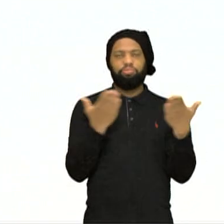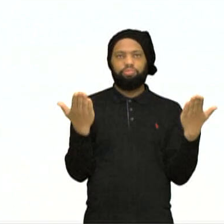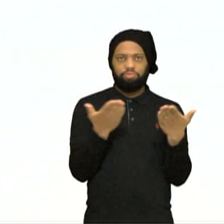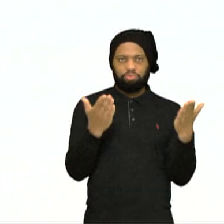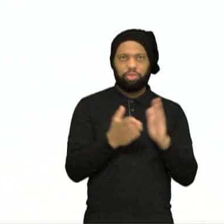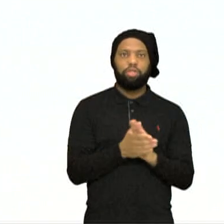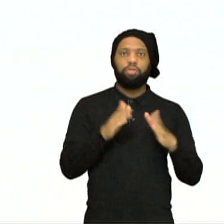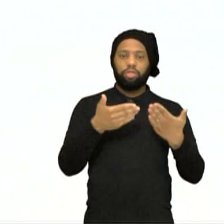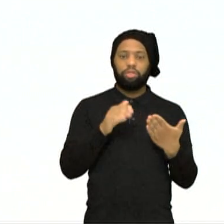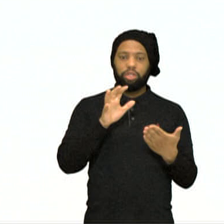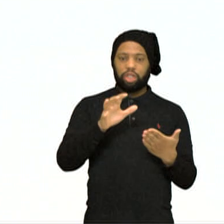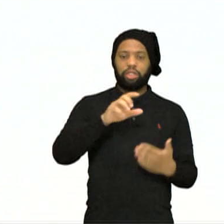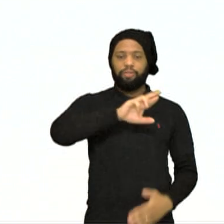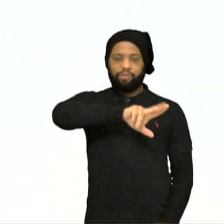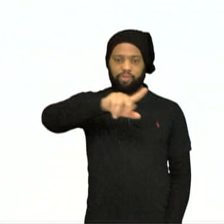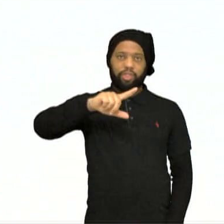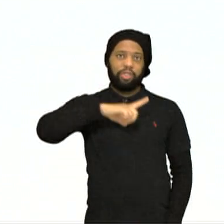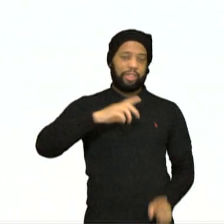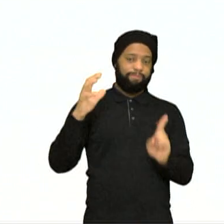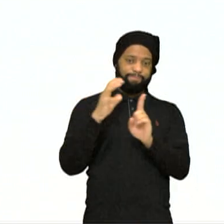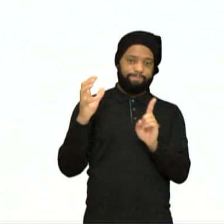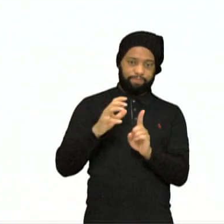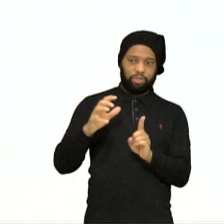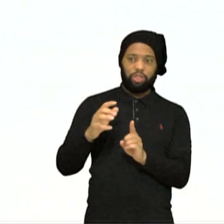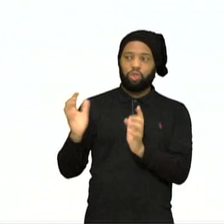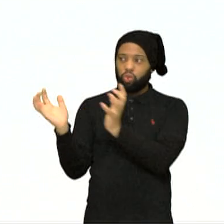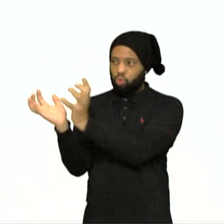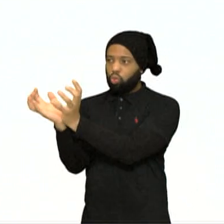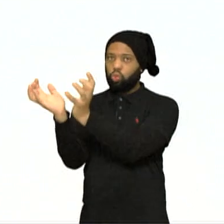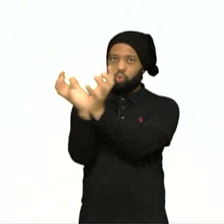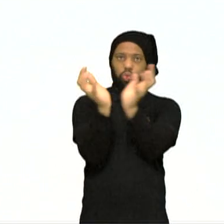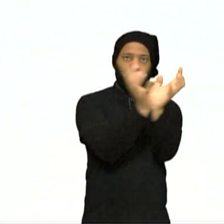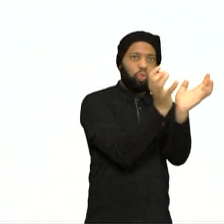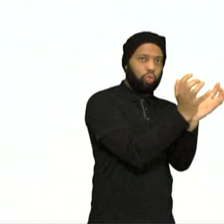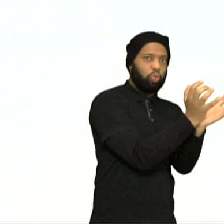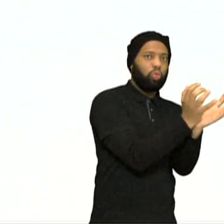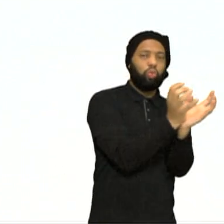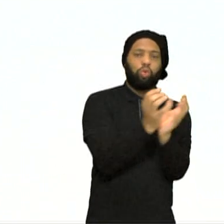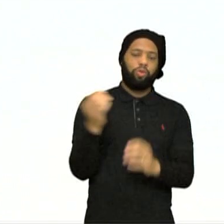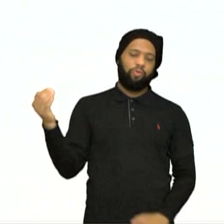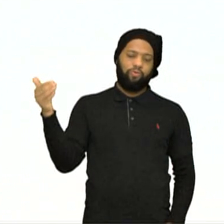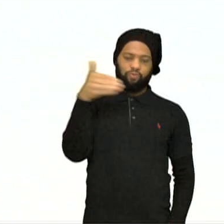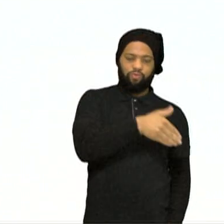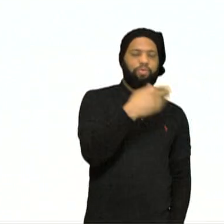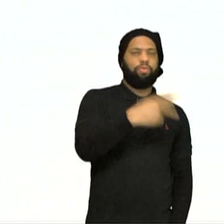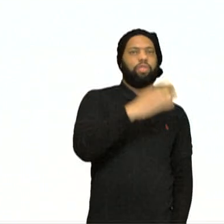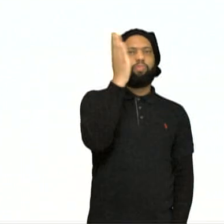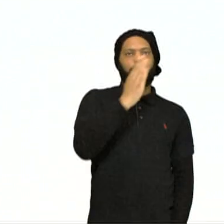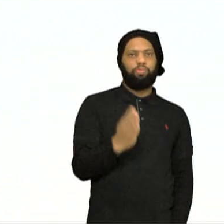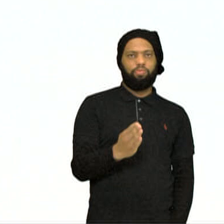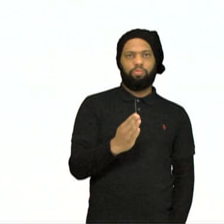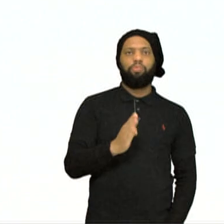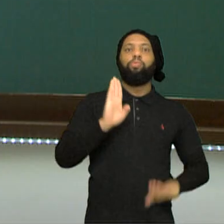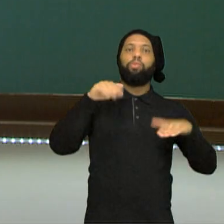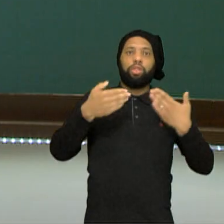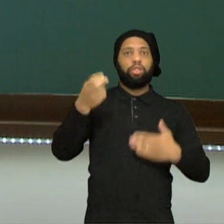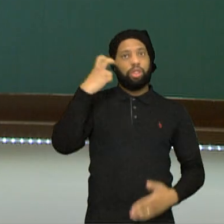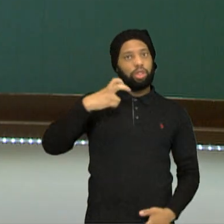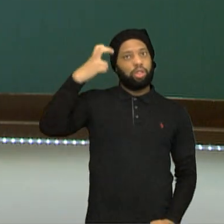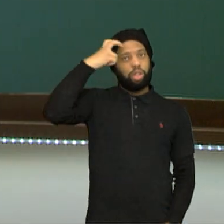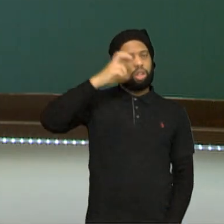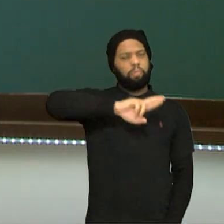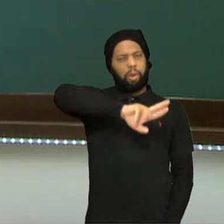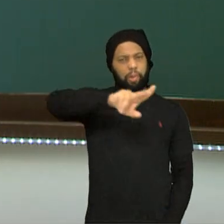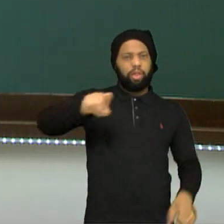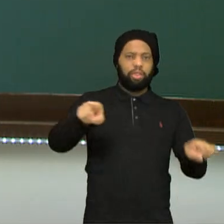tem forte influência de várias etnias que para cá vieram, ampliando a nossa diversidade cultural e a nossa identidade